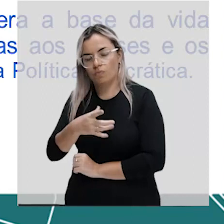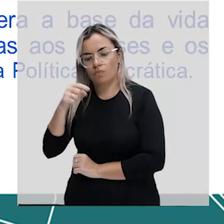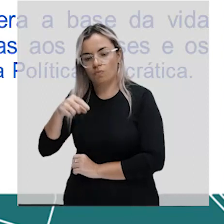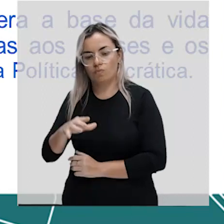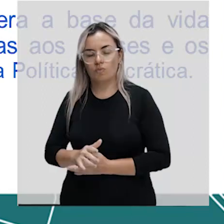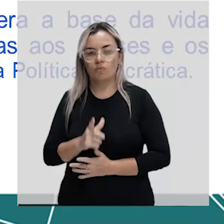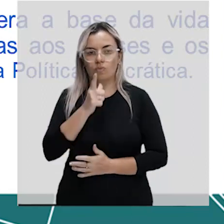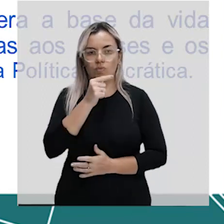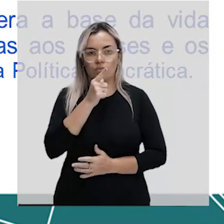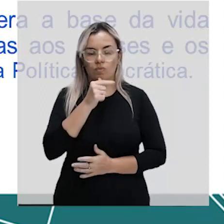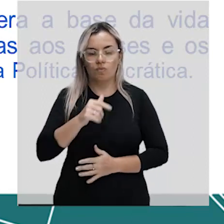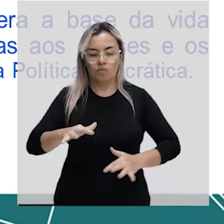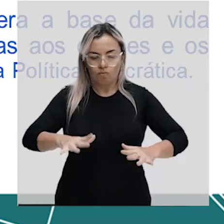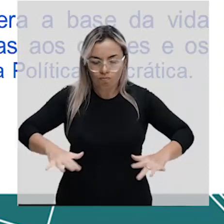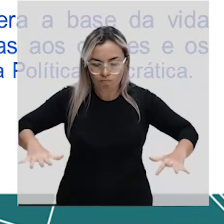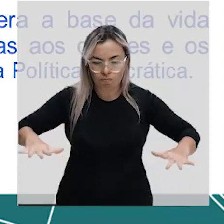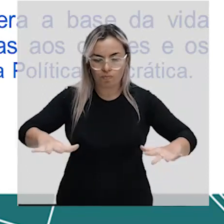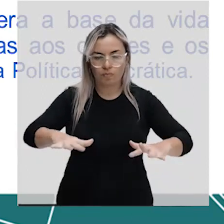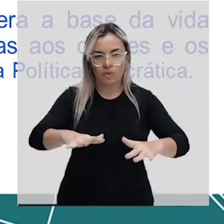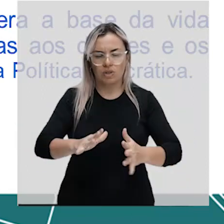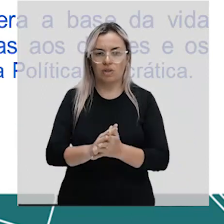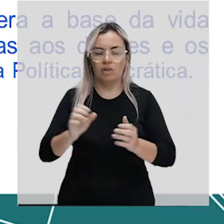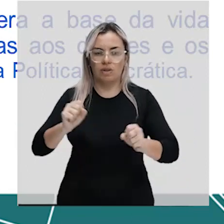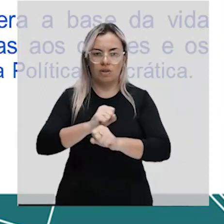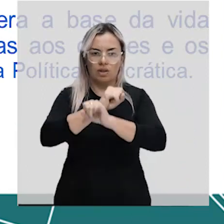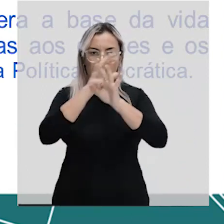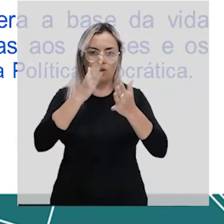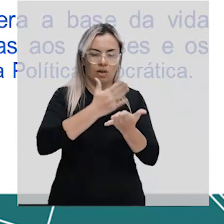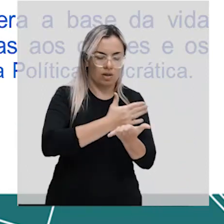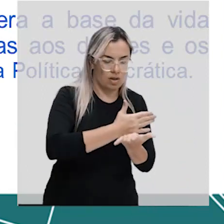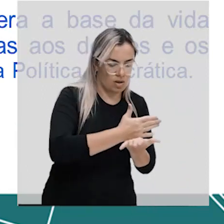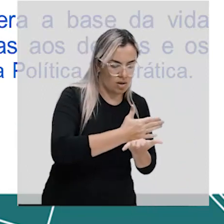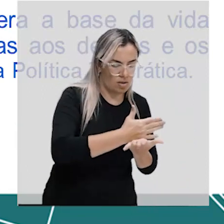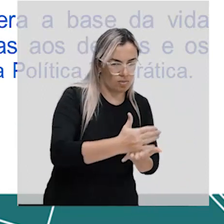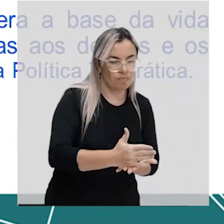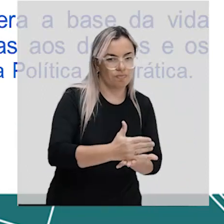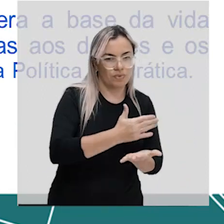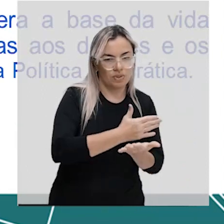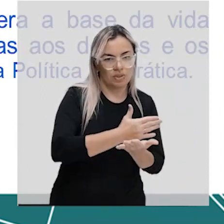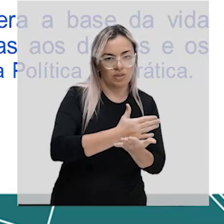esses rios. É evidente que no começo nós teremos tragédias.